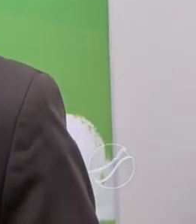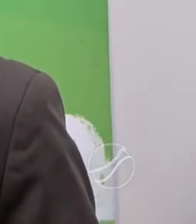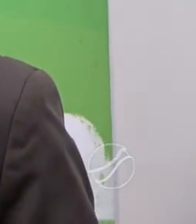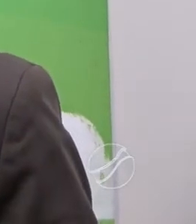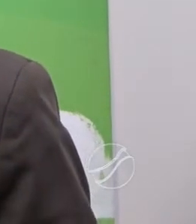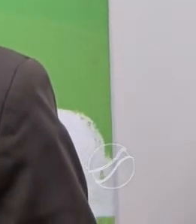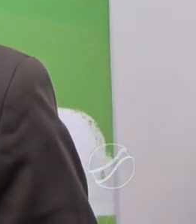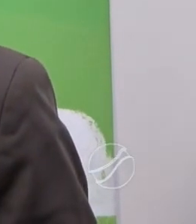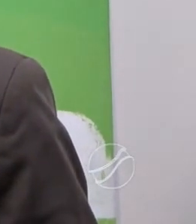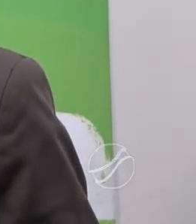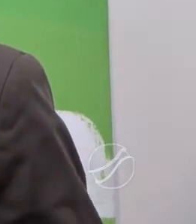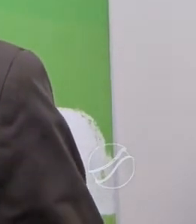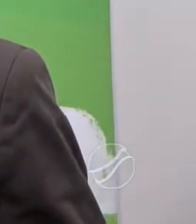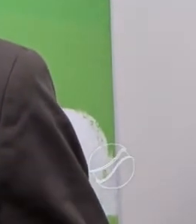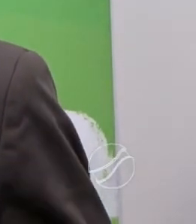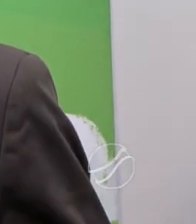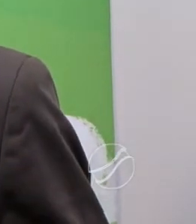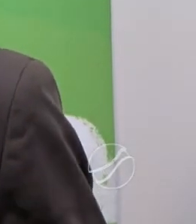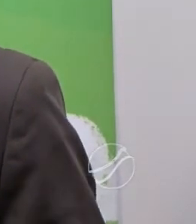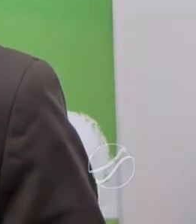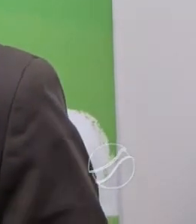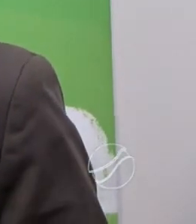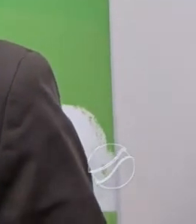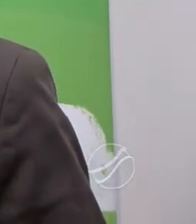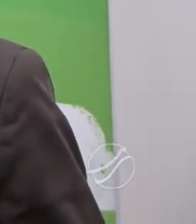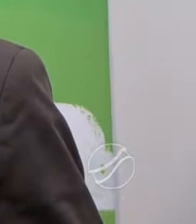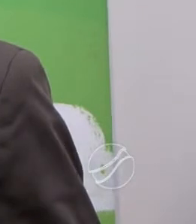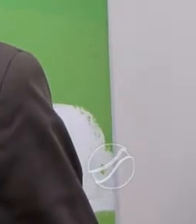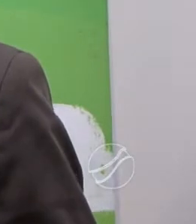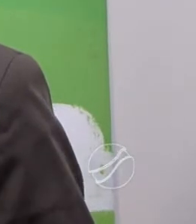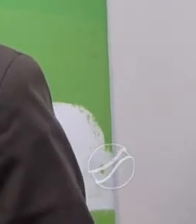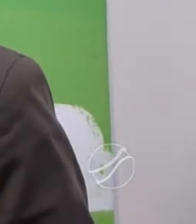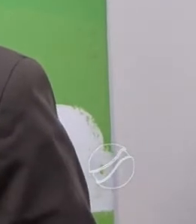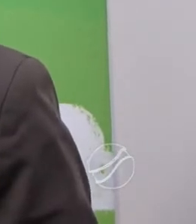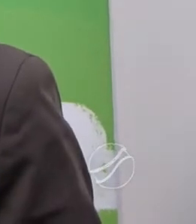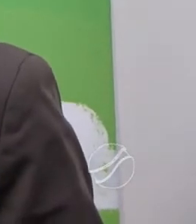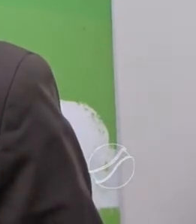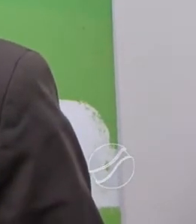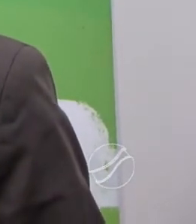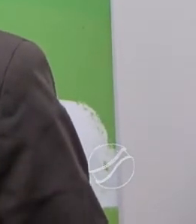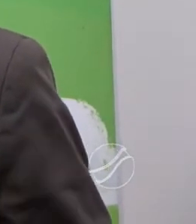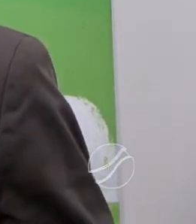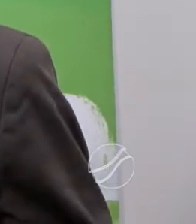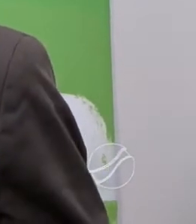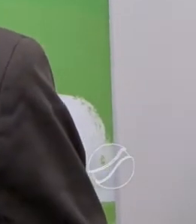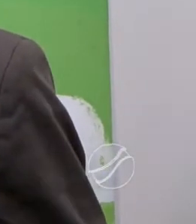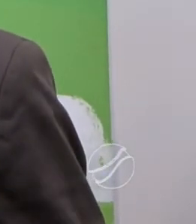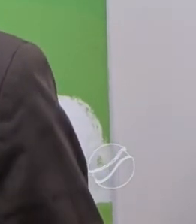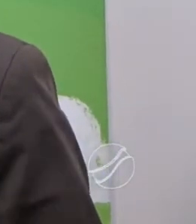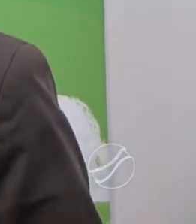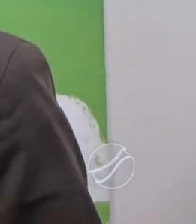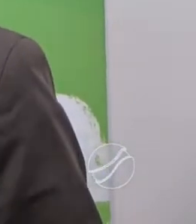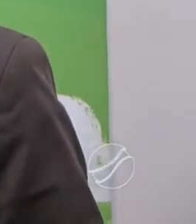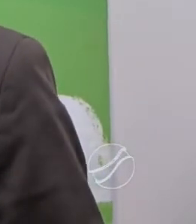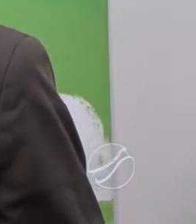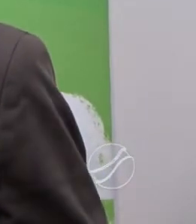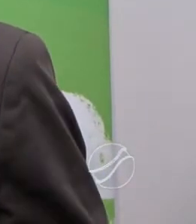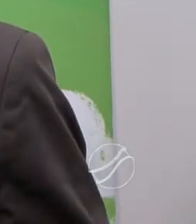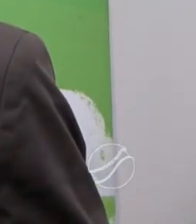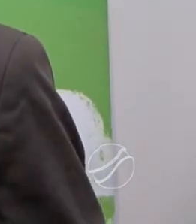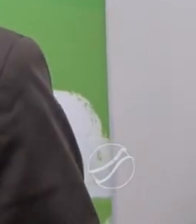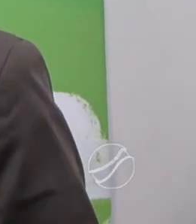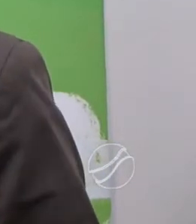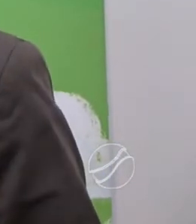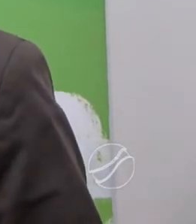quatrocentos reais então assim as entidades fiquem atentos e o Edital já está aberto a partir de hoje tem bons projetos